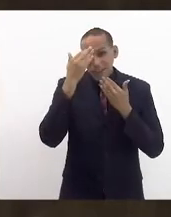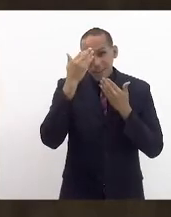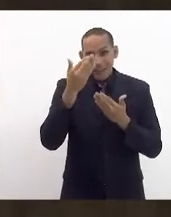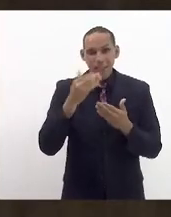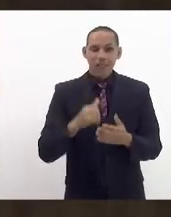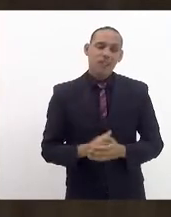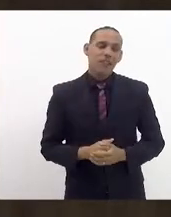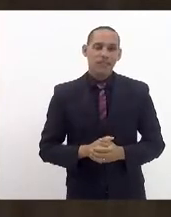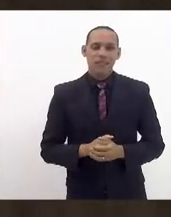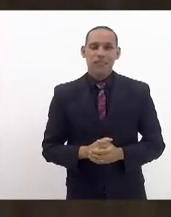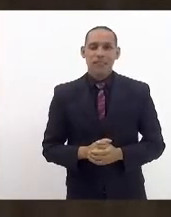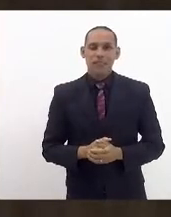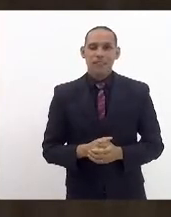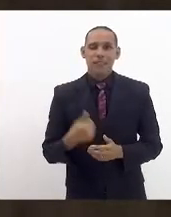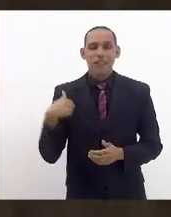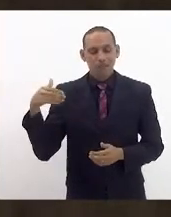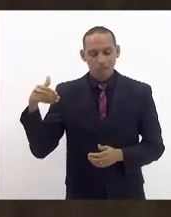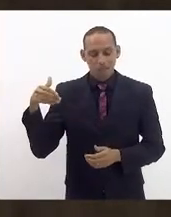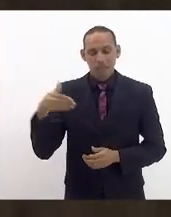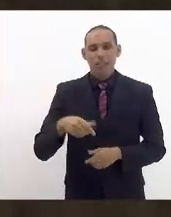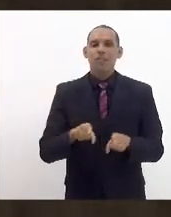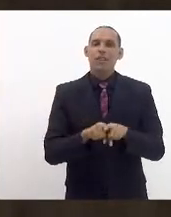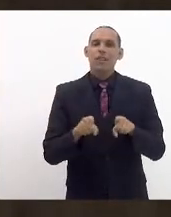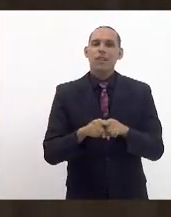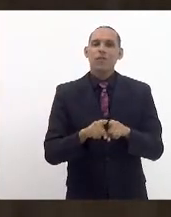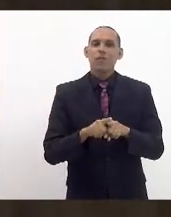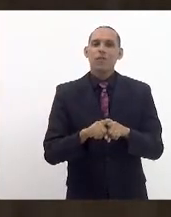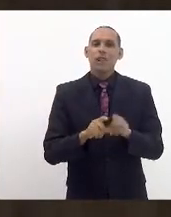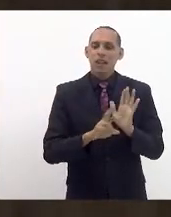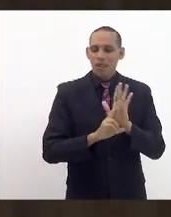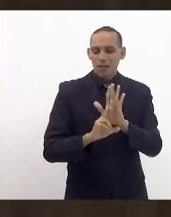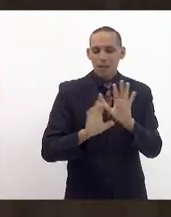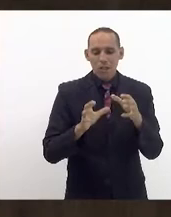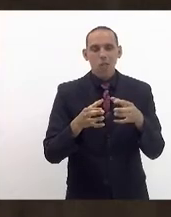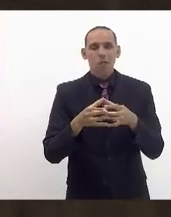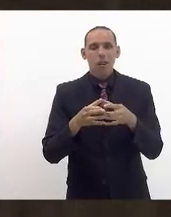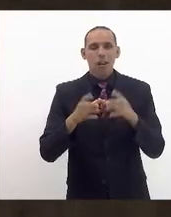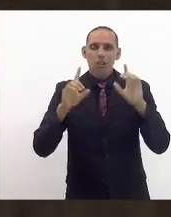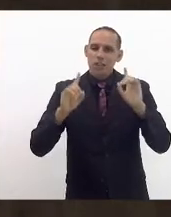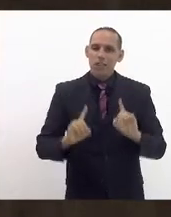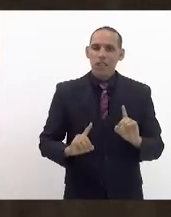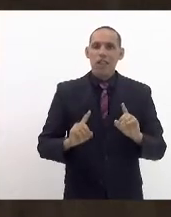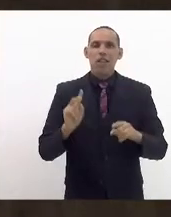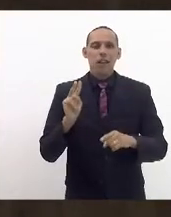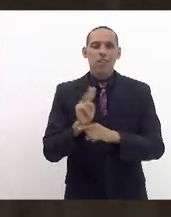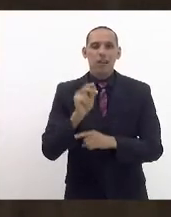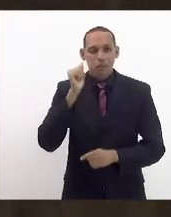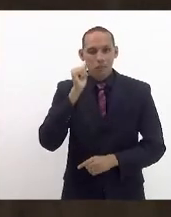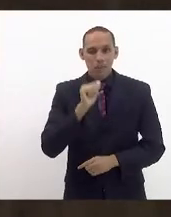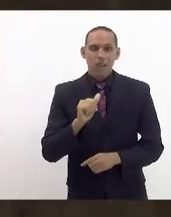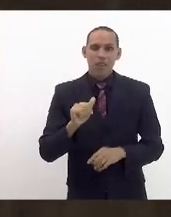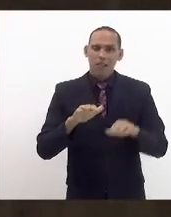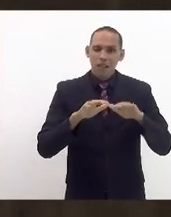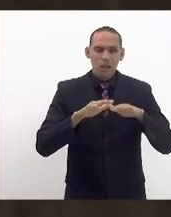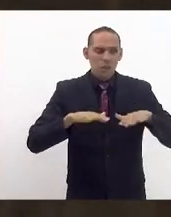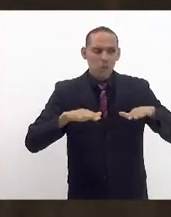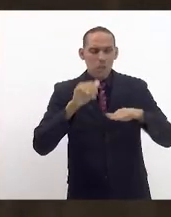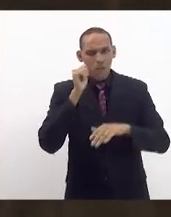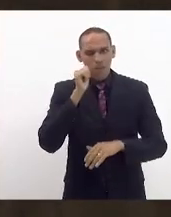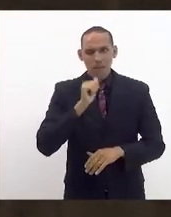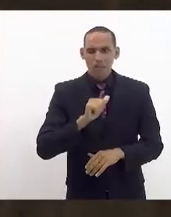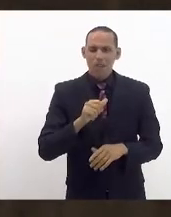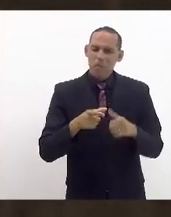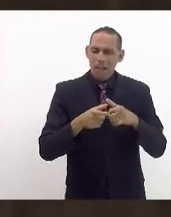agradecer, eu venho também em nome da Comissão de Defesa dos Direitos da Mulher. Acho que todas as deputadas,